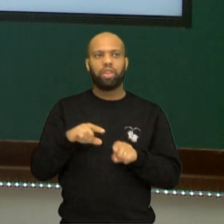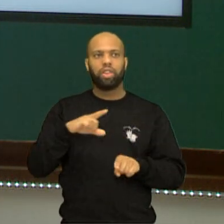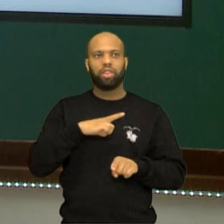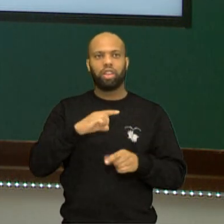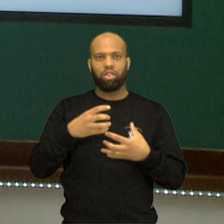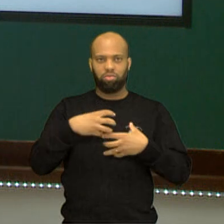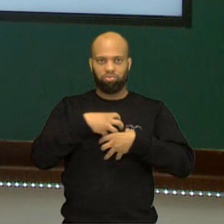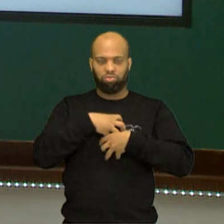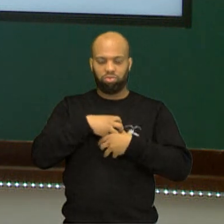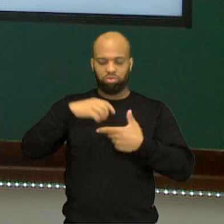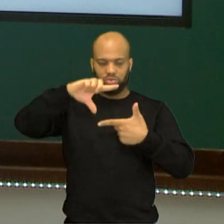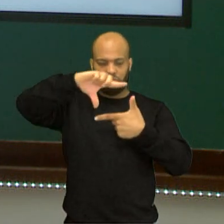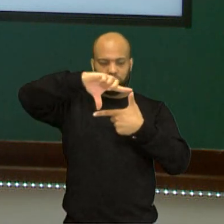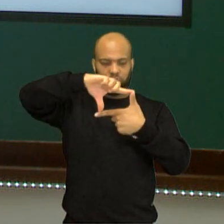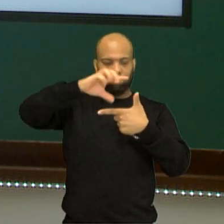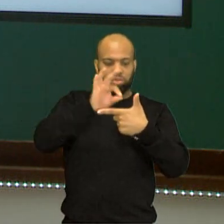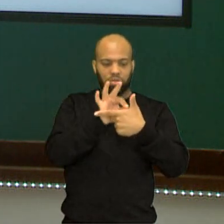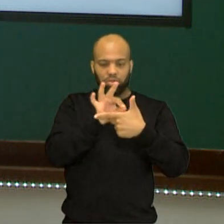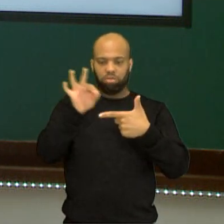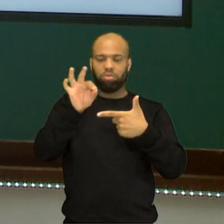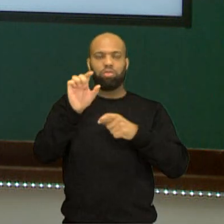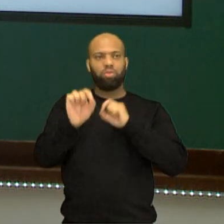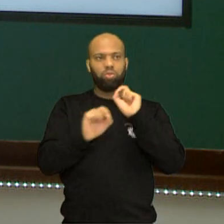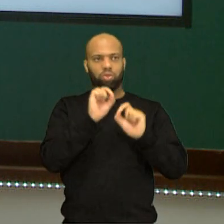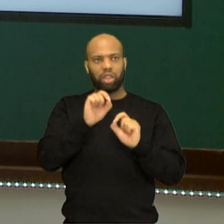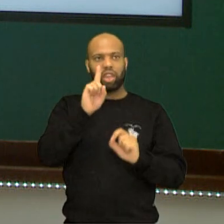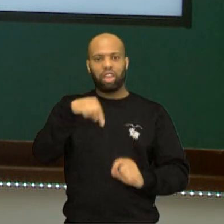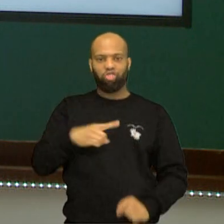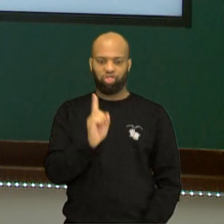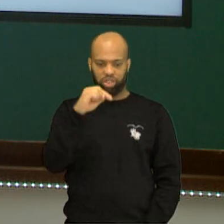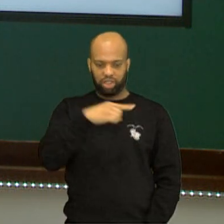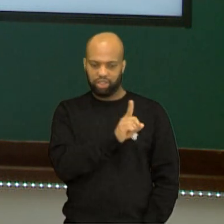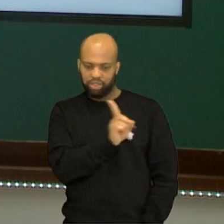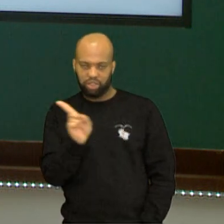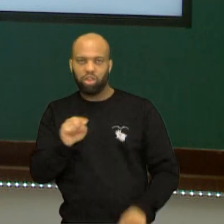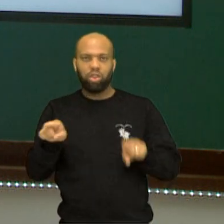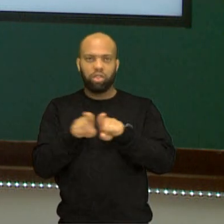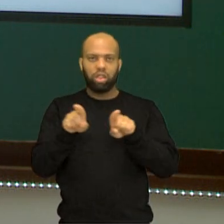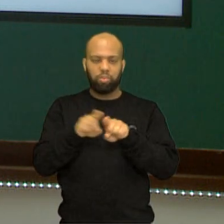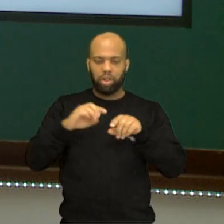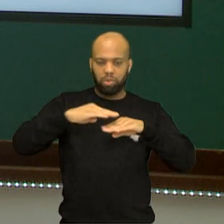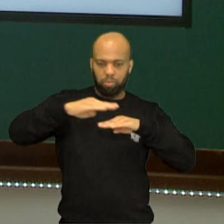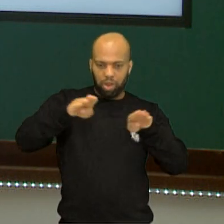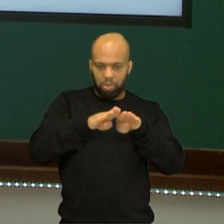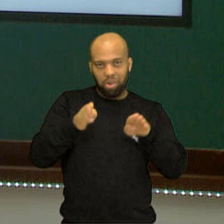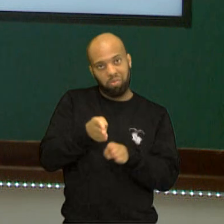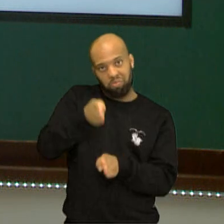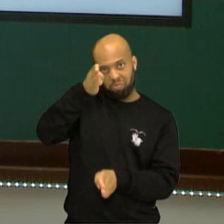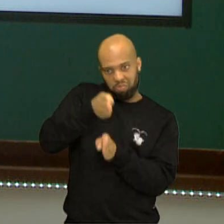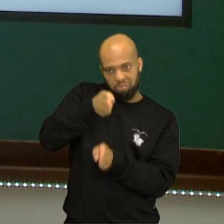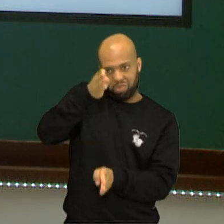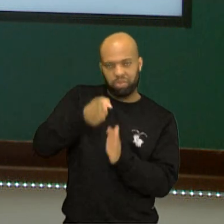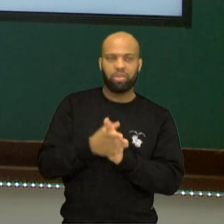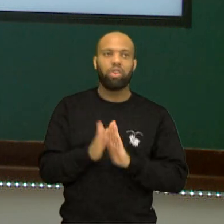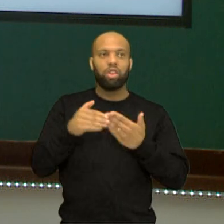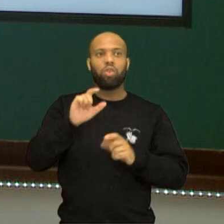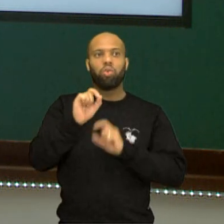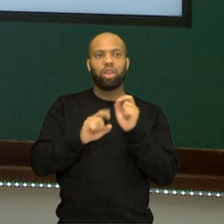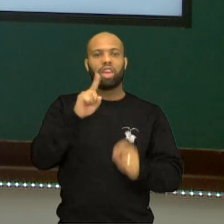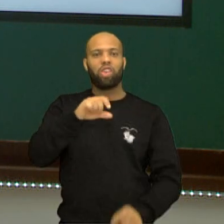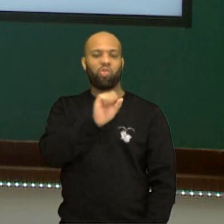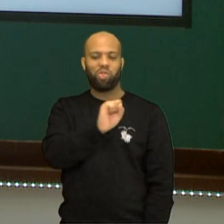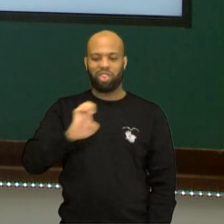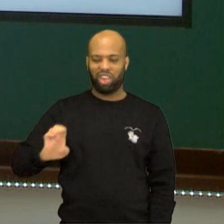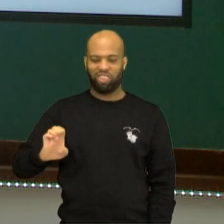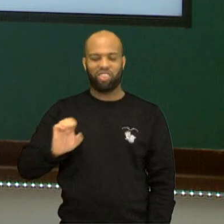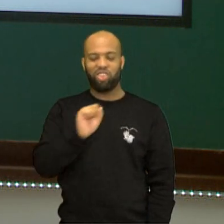vai dar a nossa direção e sentido, ou seja, se você comparar isso com o sistema de coordenadas, roda dos ventos, vai ser uma direção sudeste,